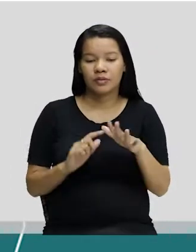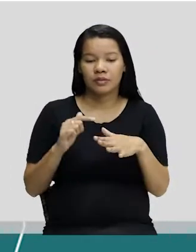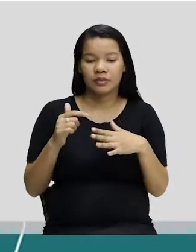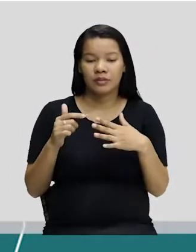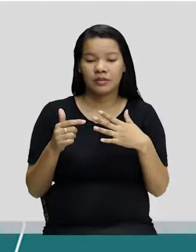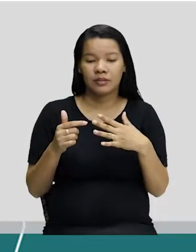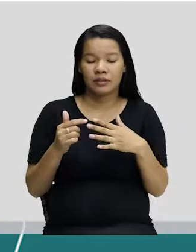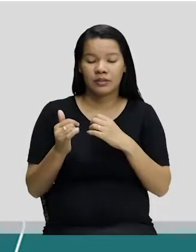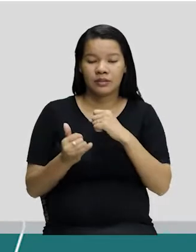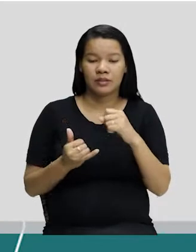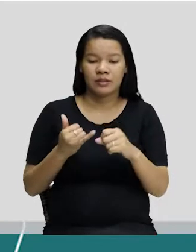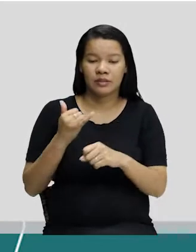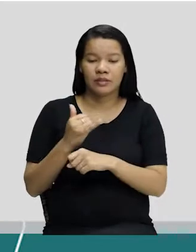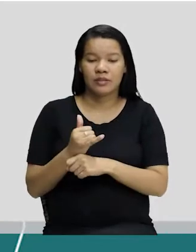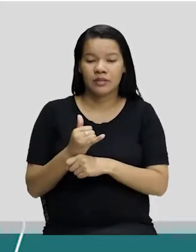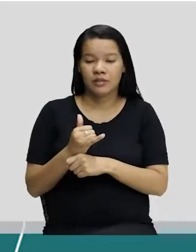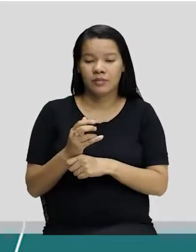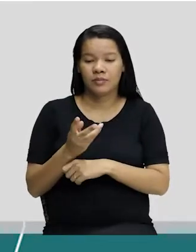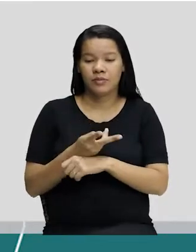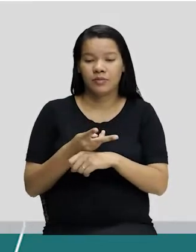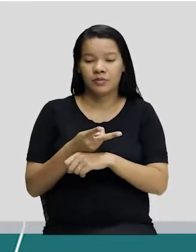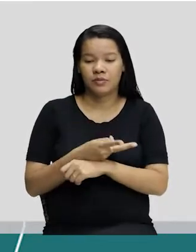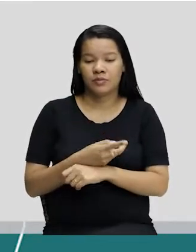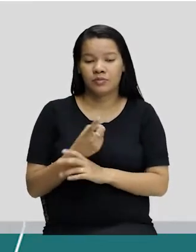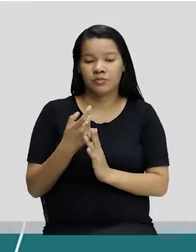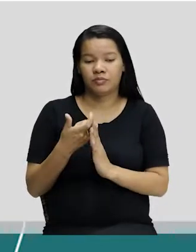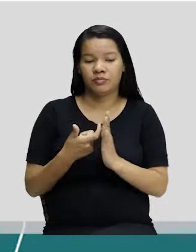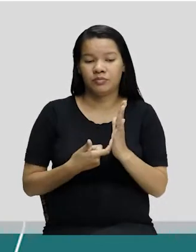tema radioatividade no KD,